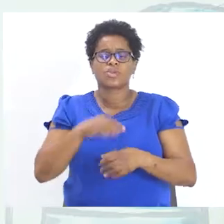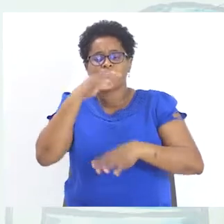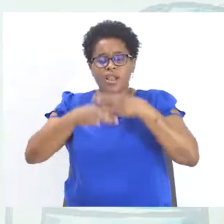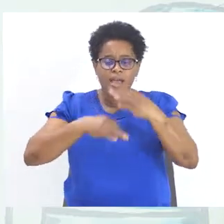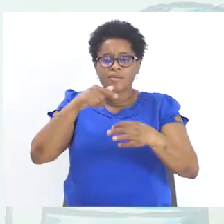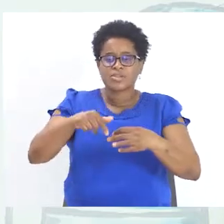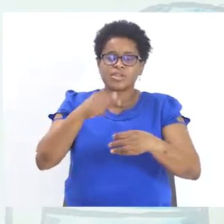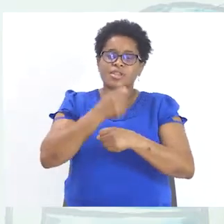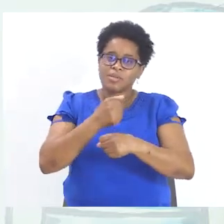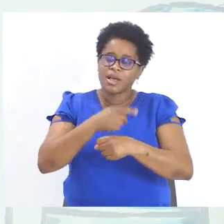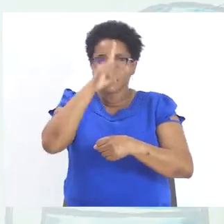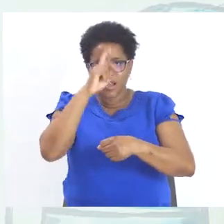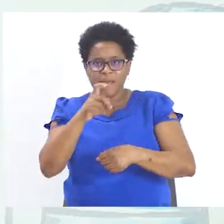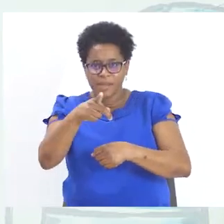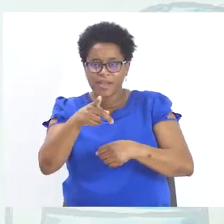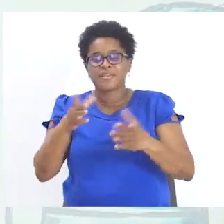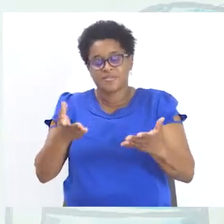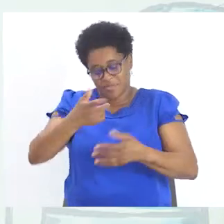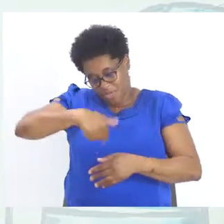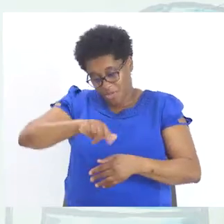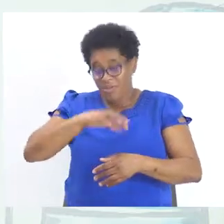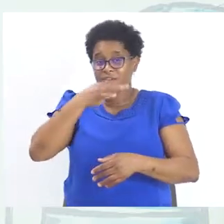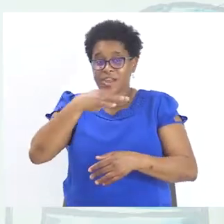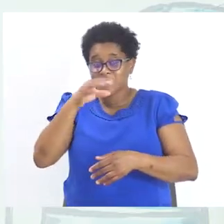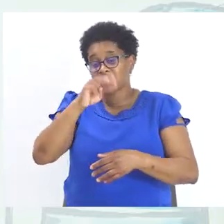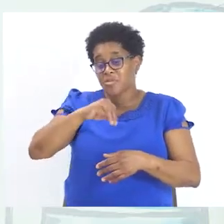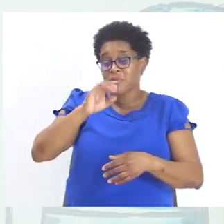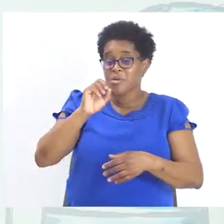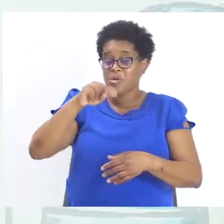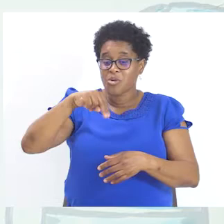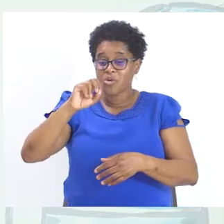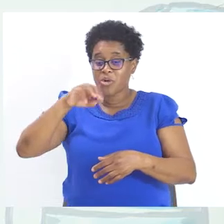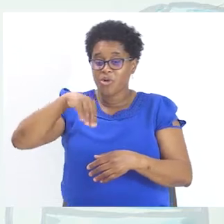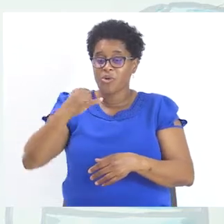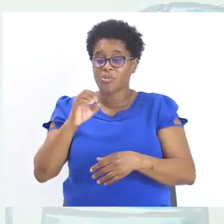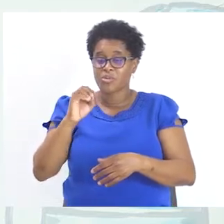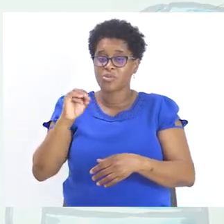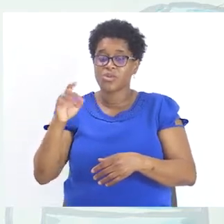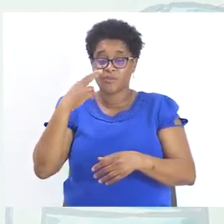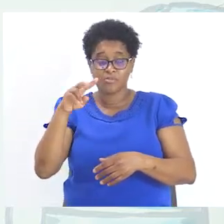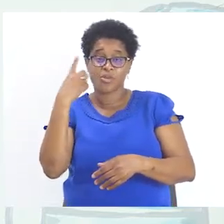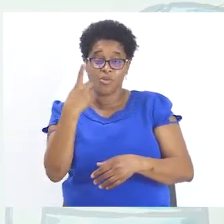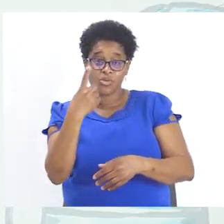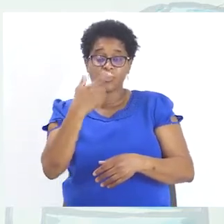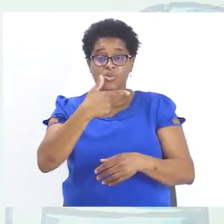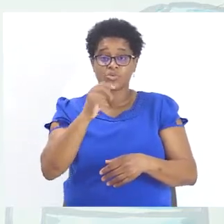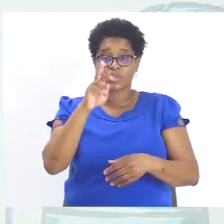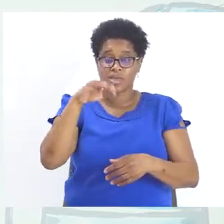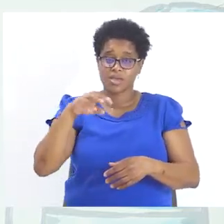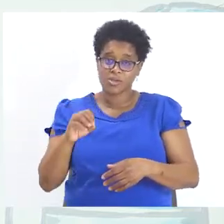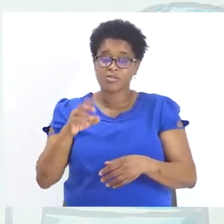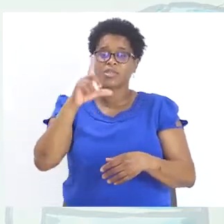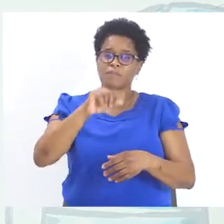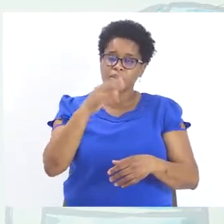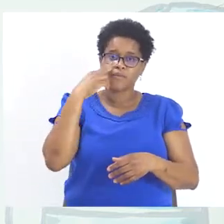nós falamos? Estão a lembrar? Nós falamos sobre monômios. Vimos que monômio é um único termo. E